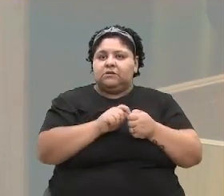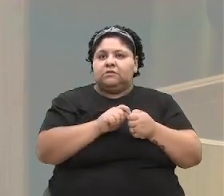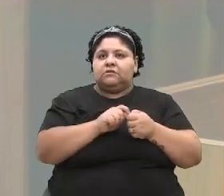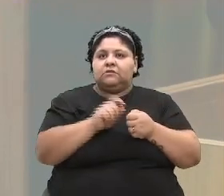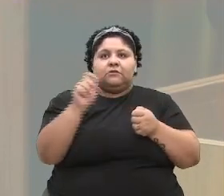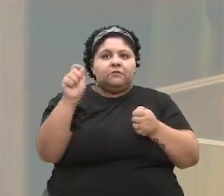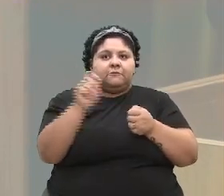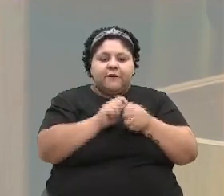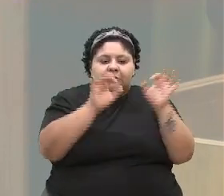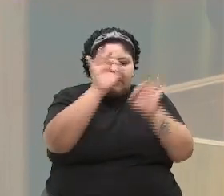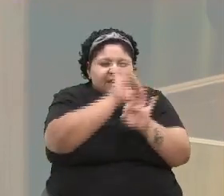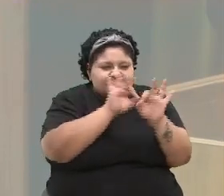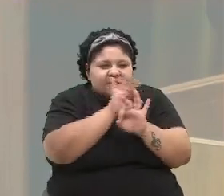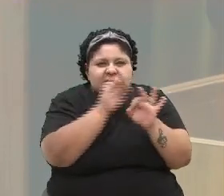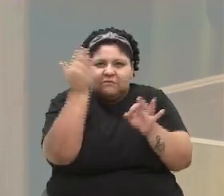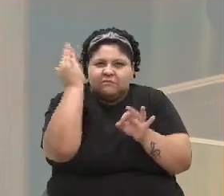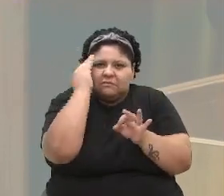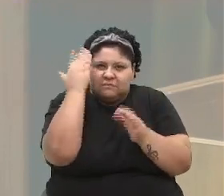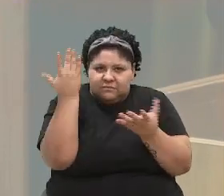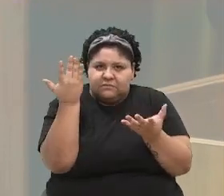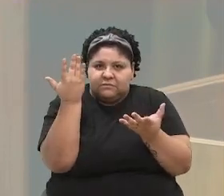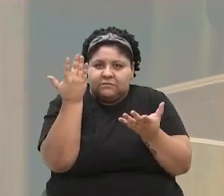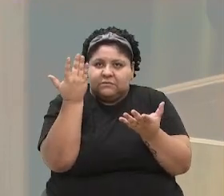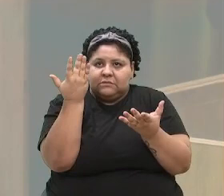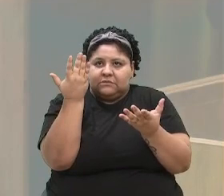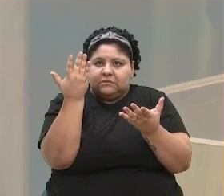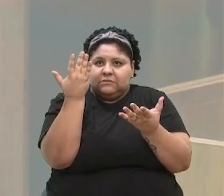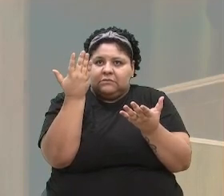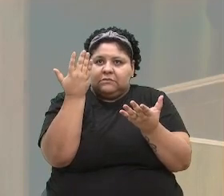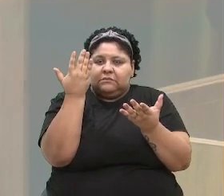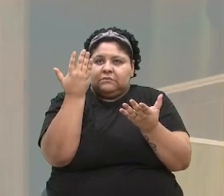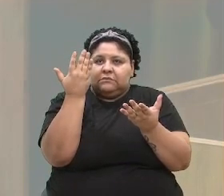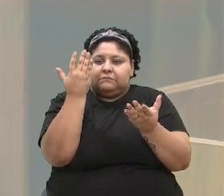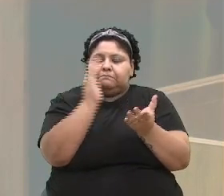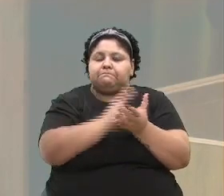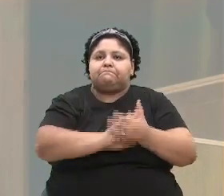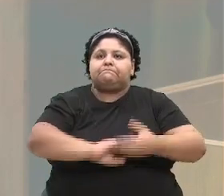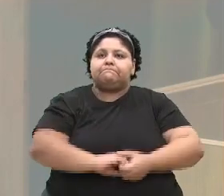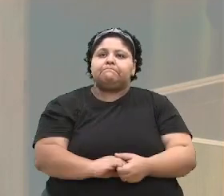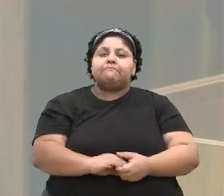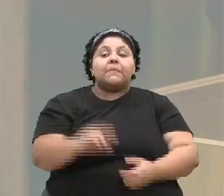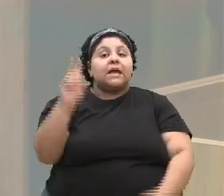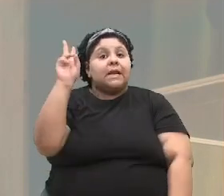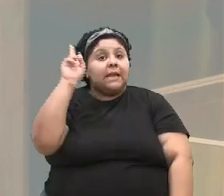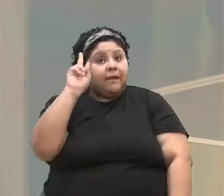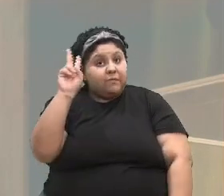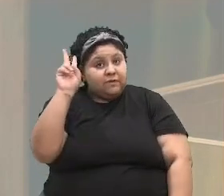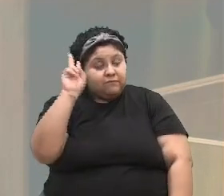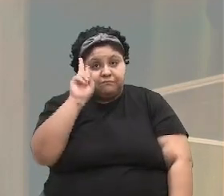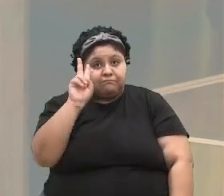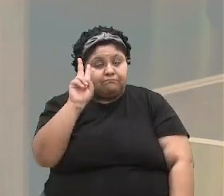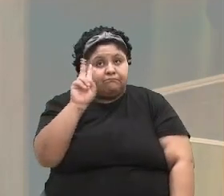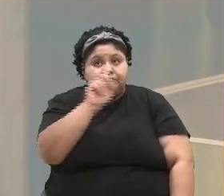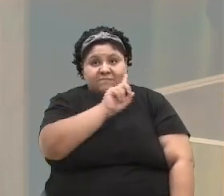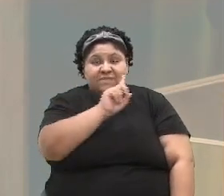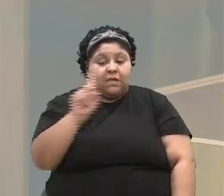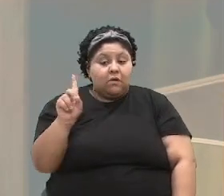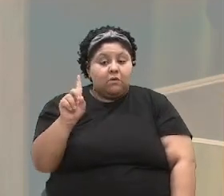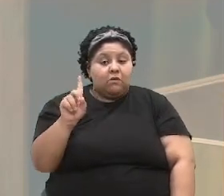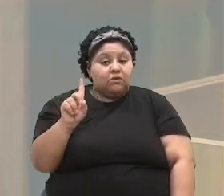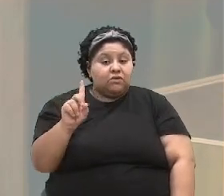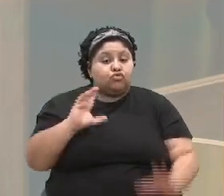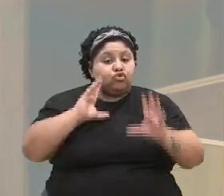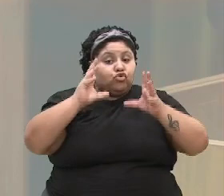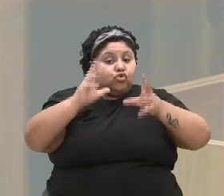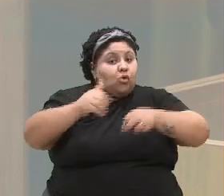feitos reparos. Essas camadas. Lembre-se, não são vias